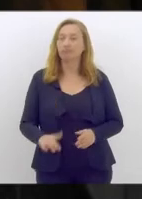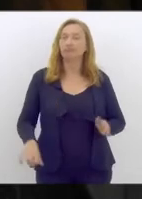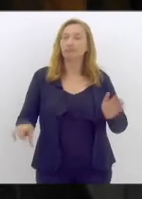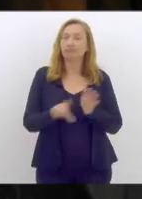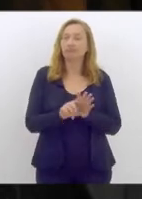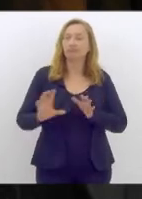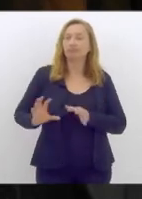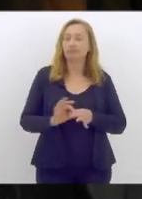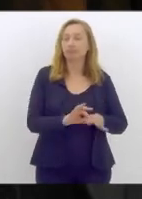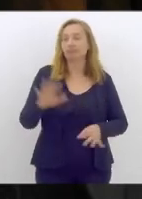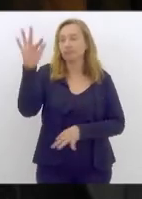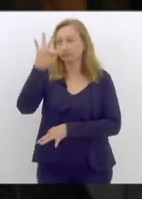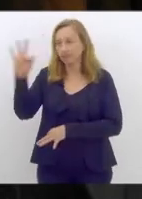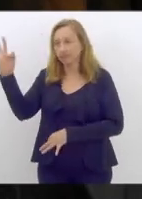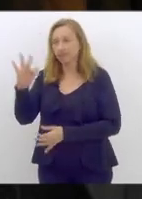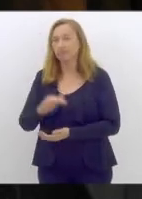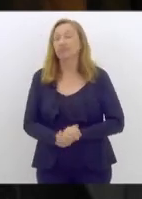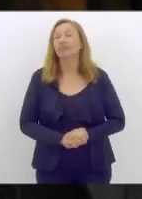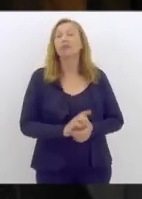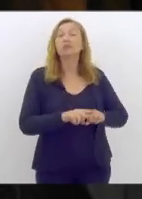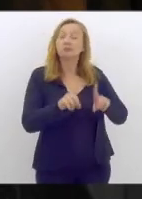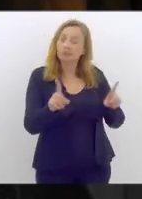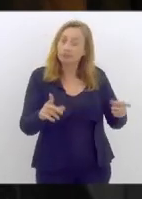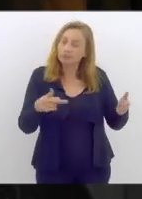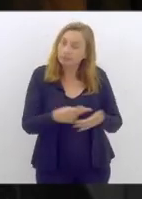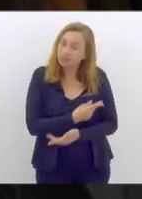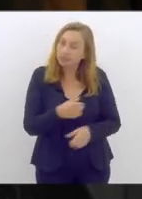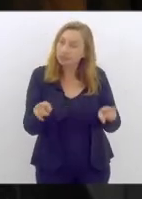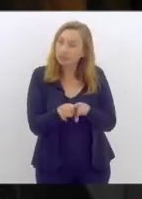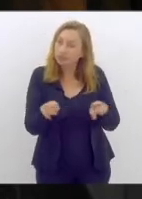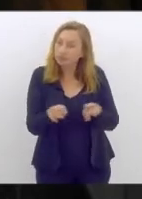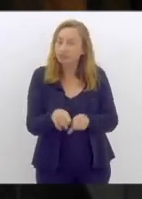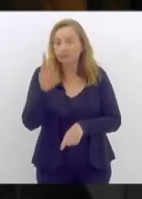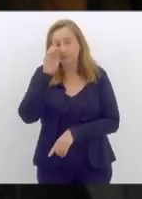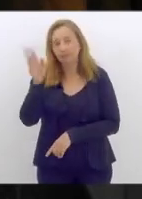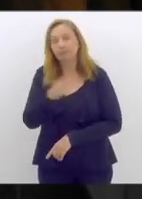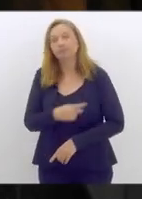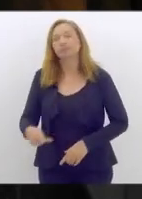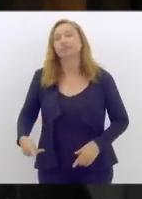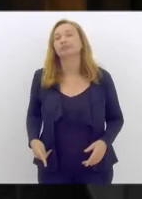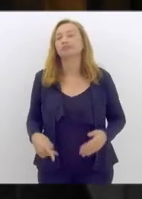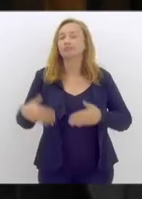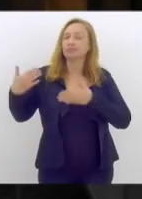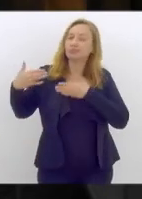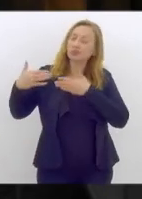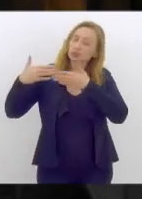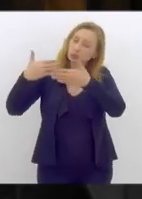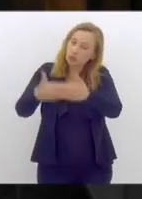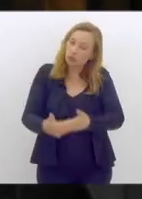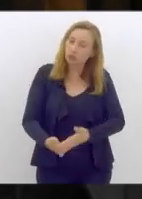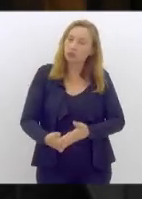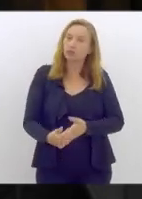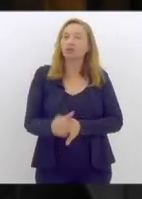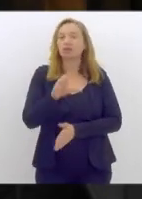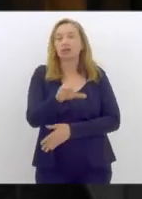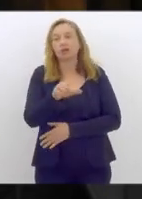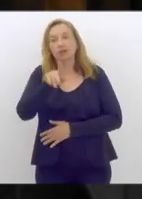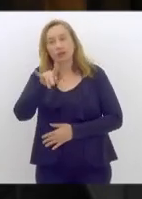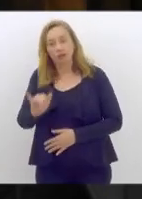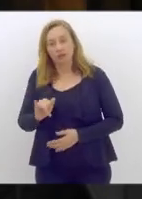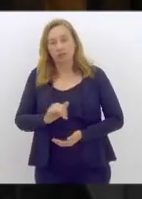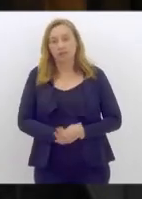complementar Federal mas ocorre ainda seu presidente que ao longo da CPI